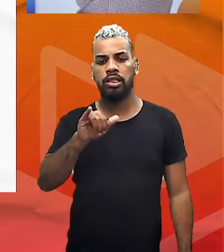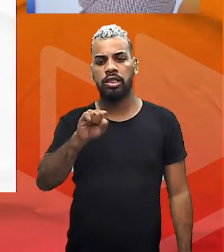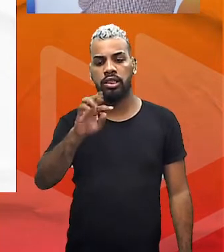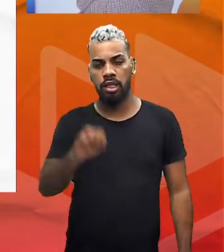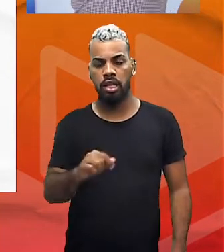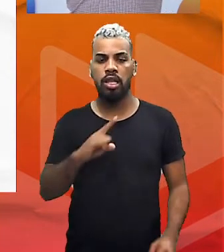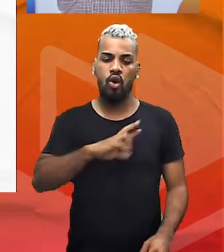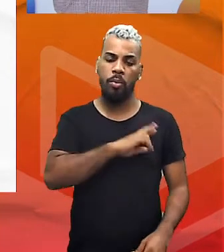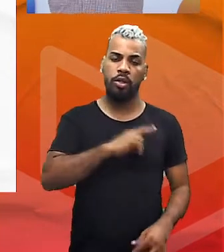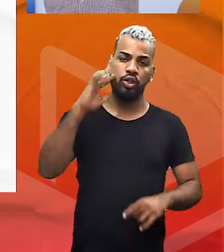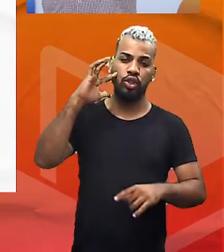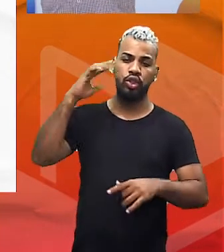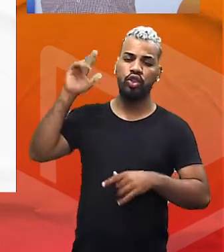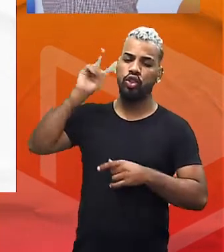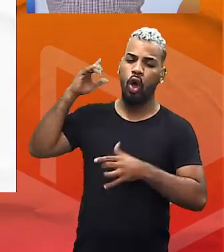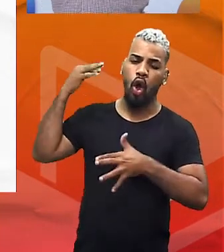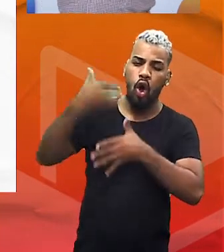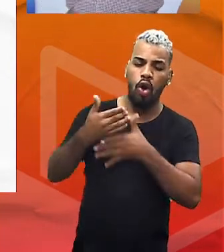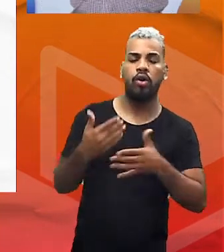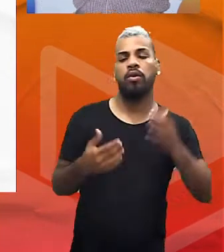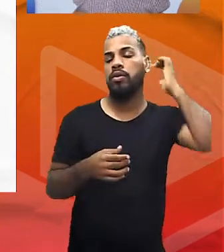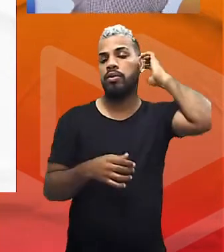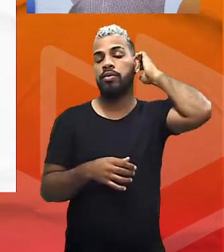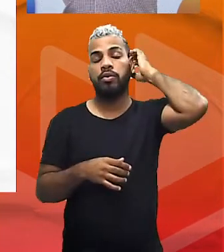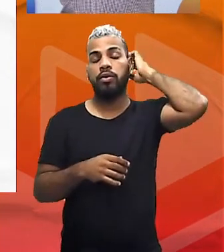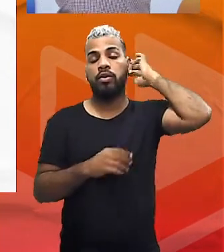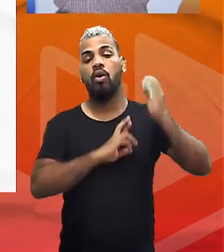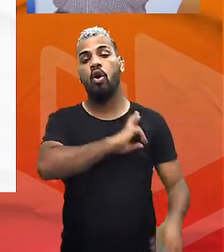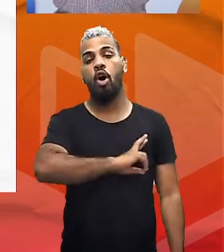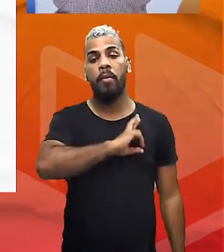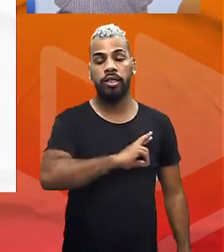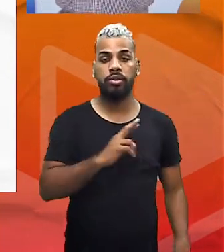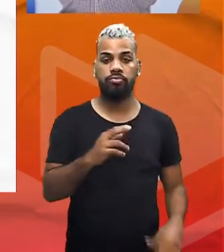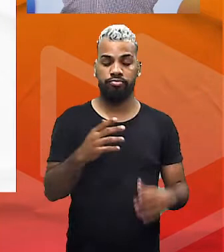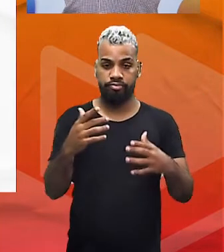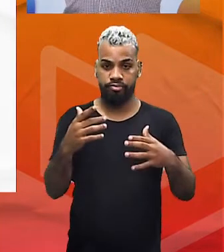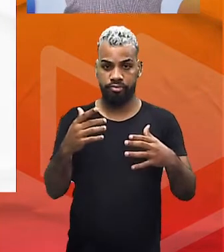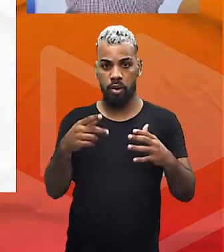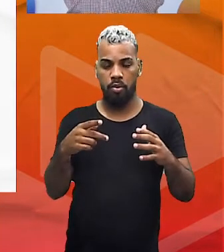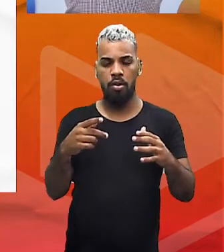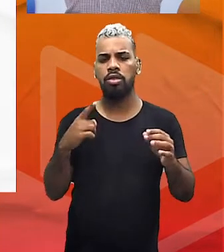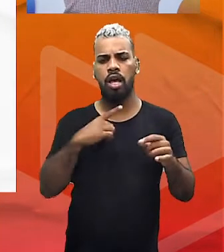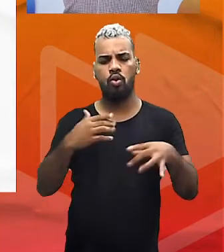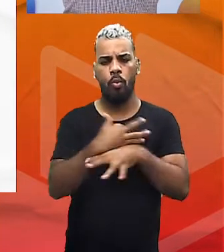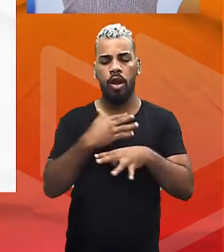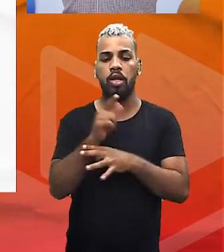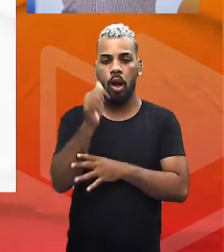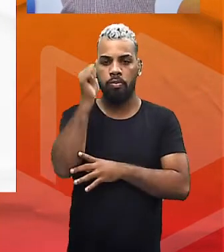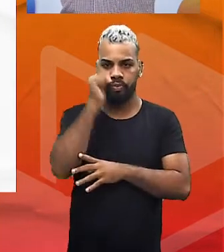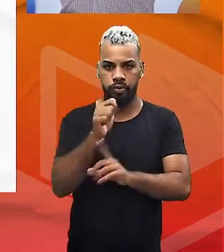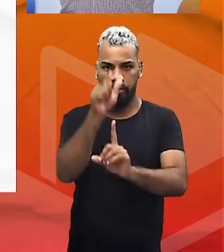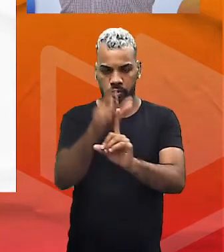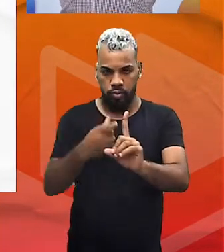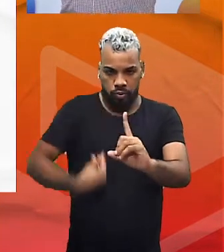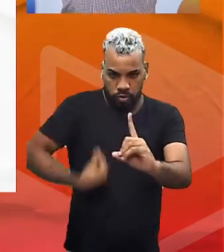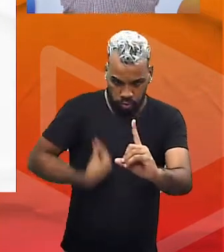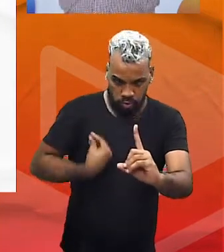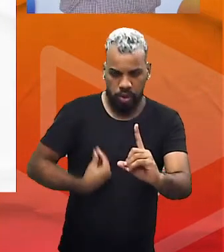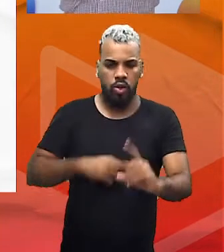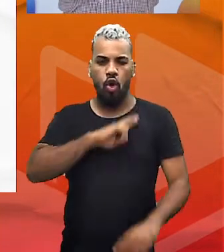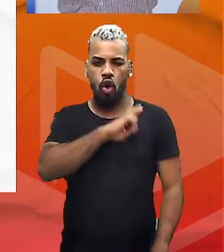tem romance regionalista. No romance urbano, a figura feminina, o romance de